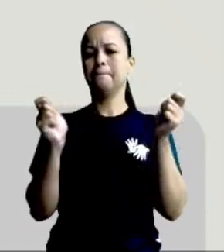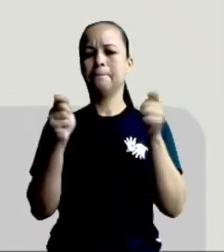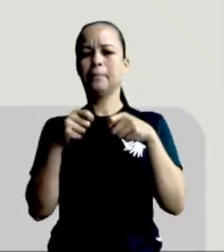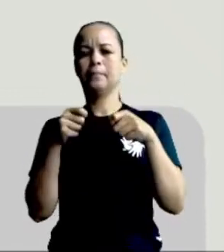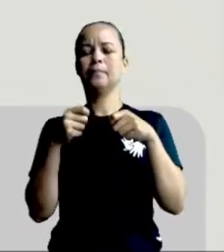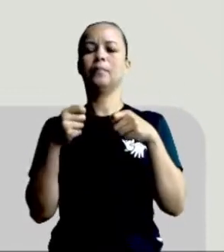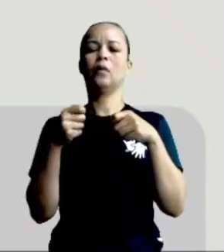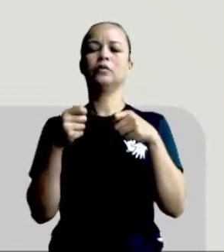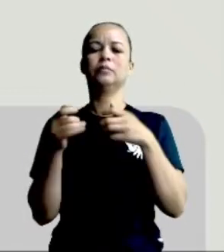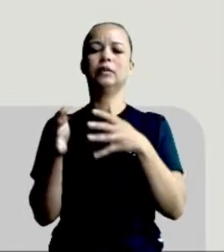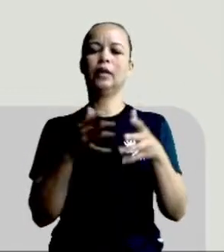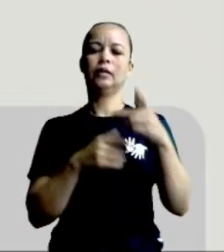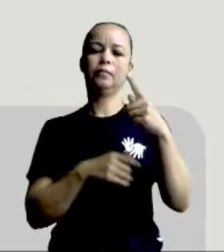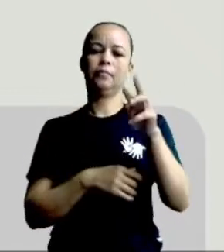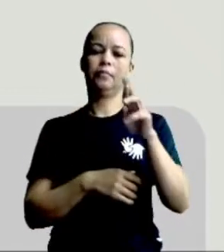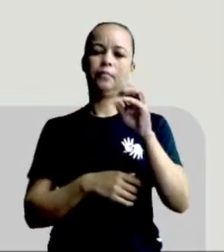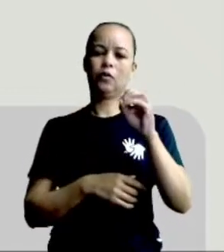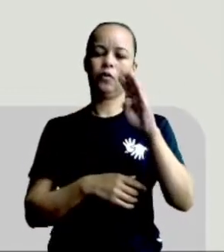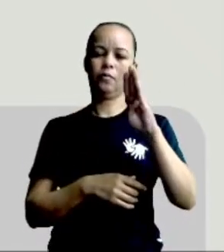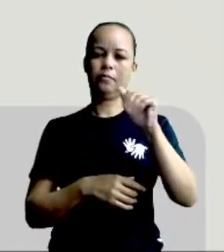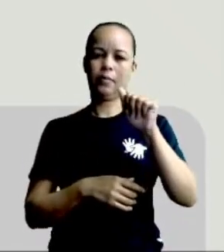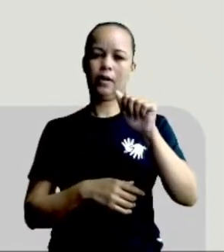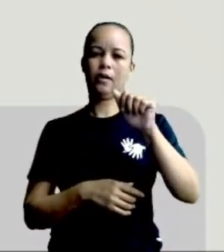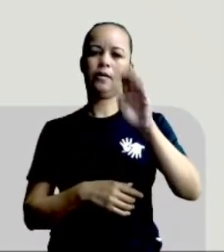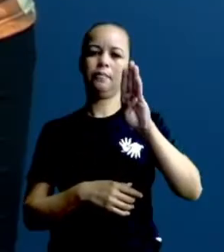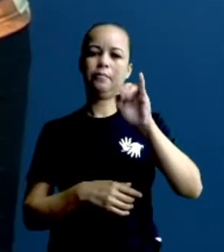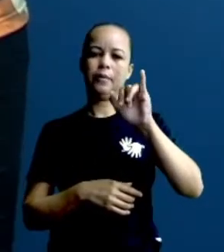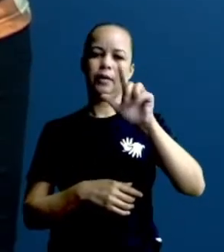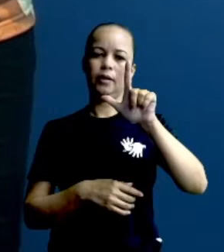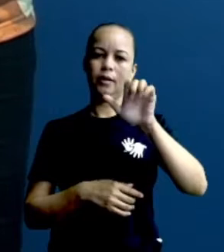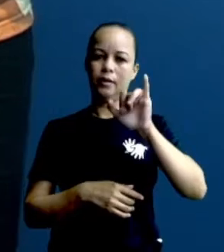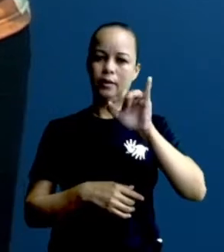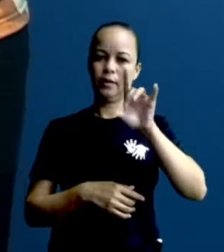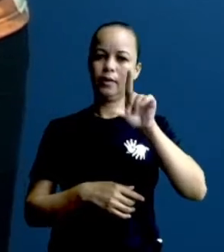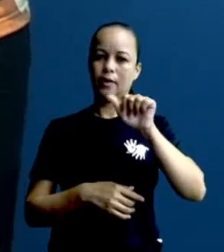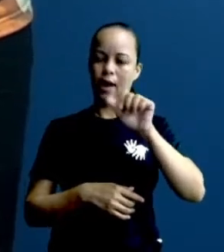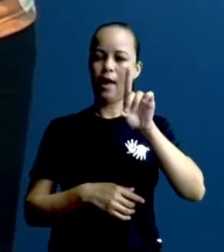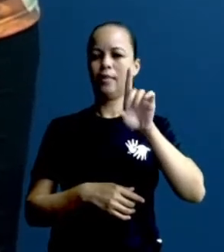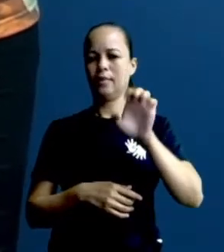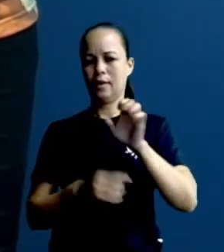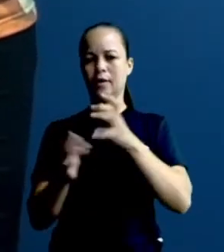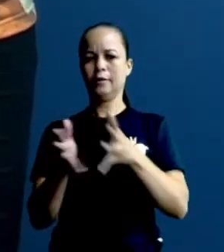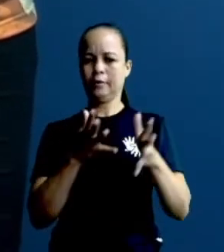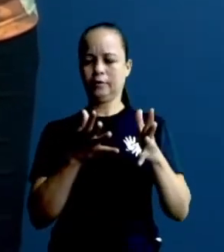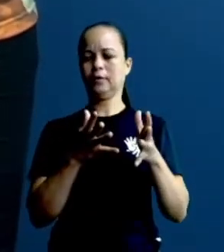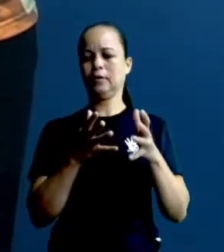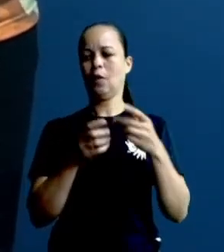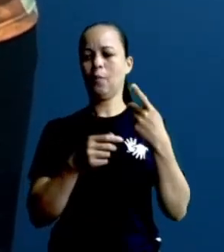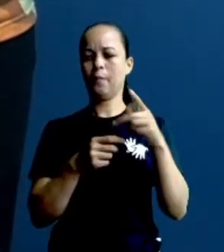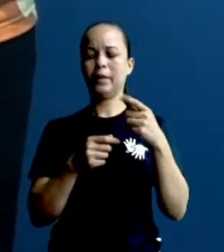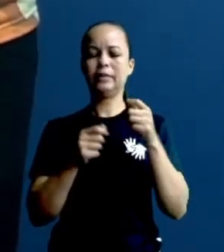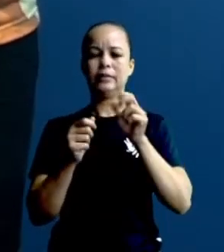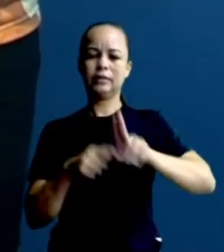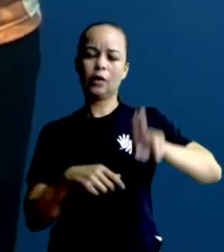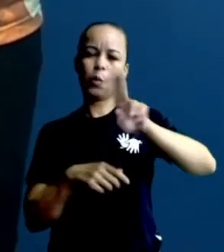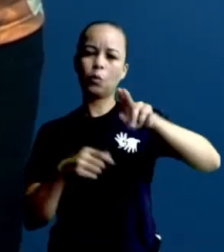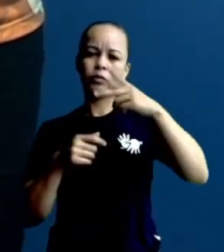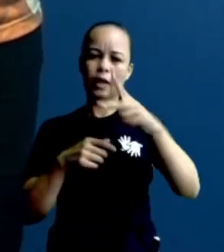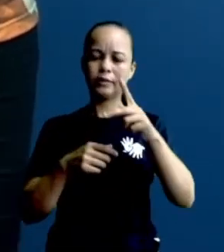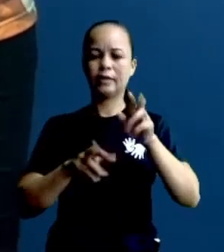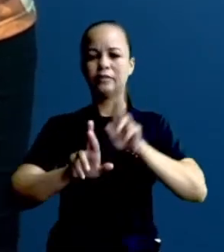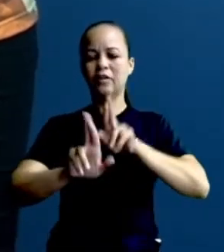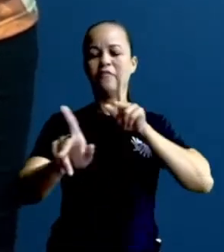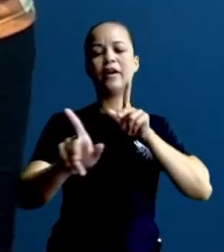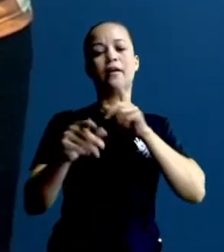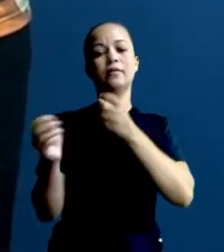Por que a senhora está trazendo o nome probabilidade? Porque é uma diferenciaçãozinha mínima, mas há. Então, a gente precisa aí tratar dessa diferenciação para